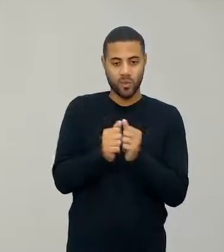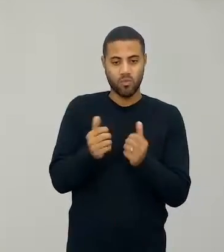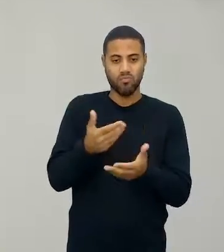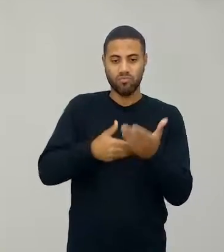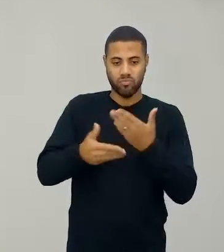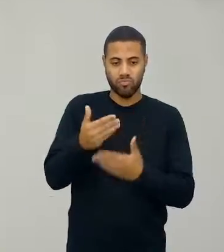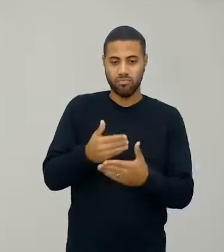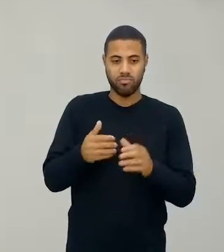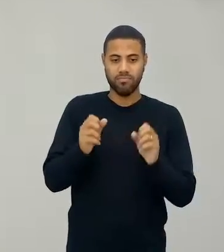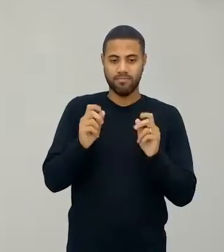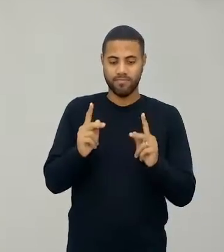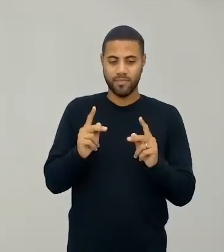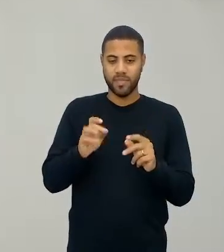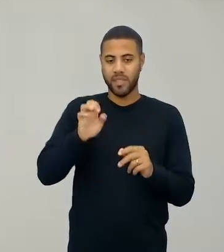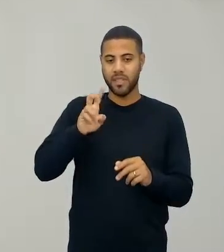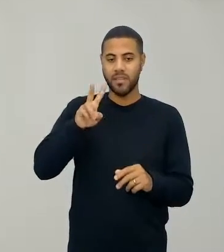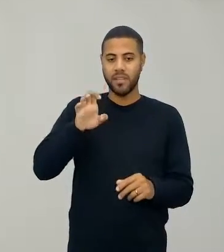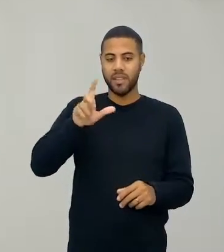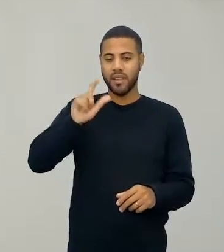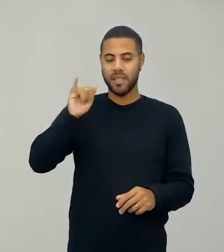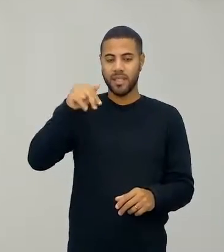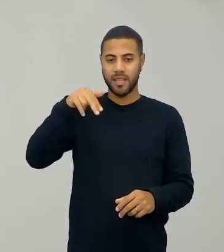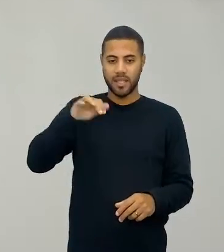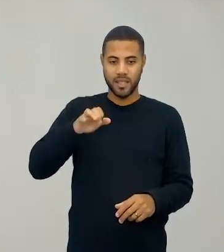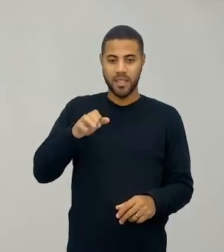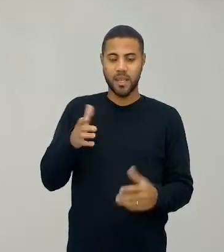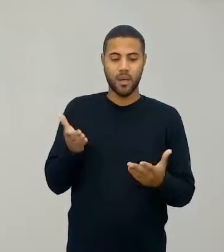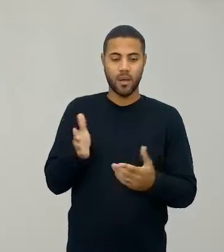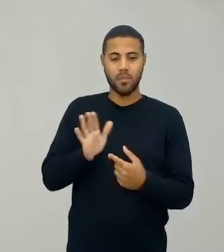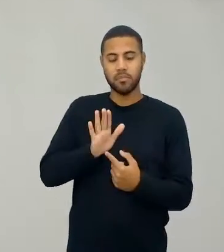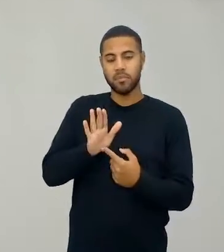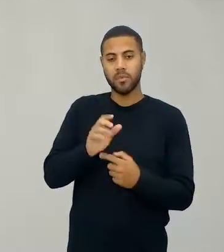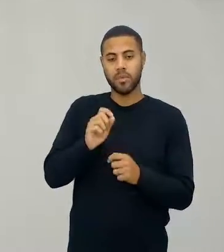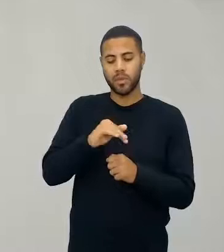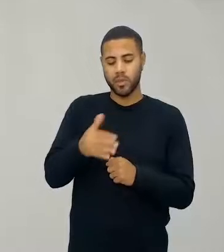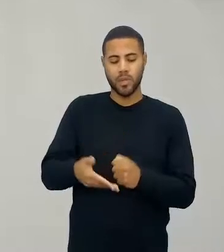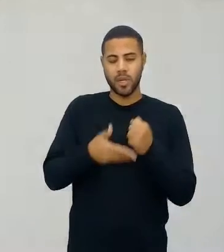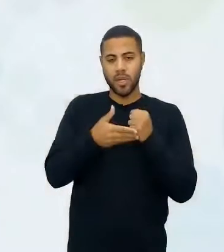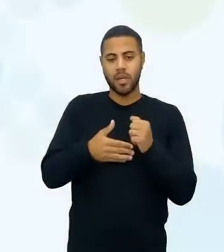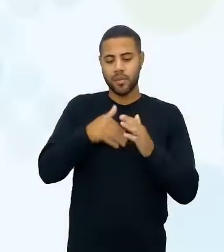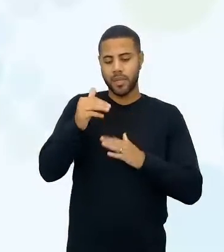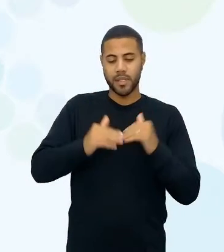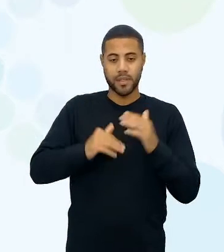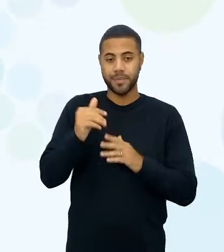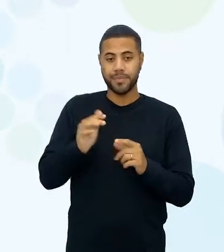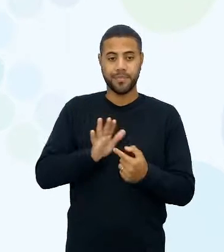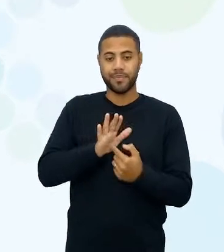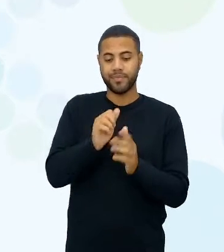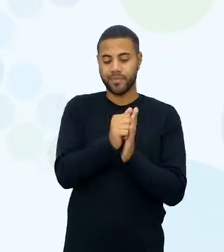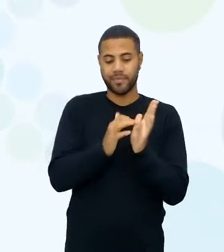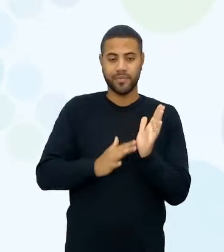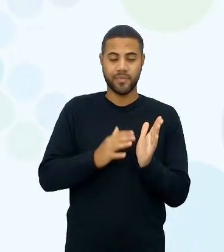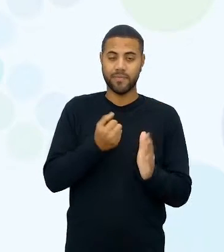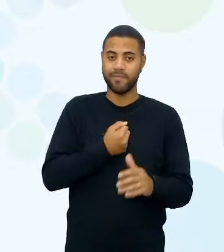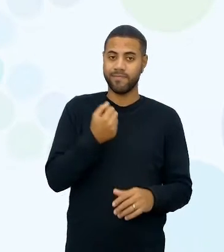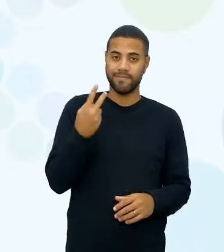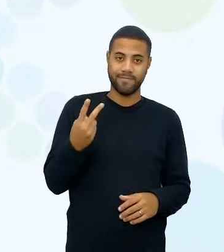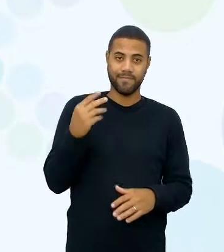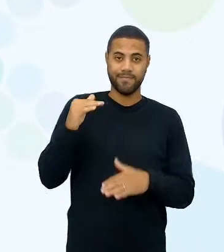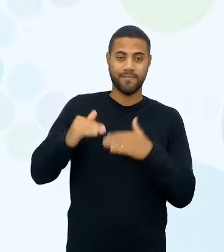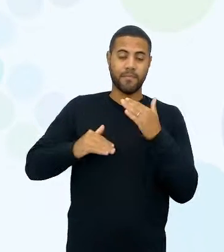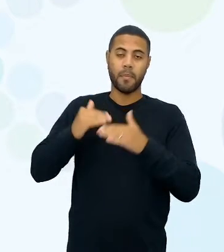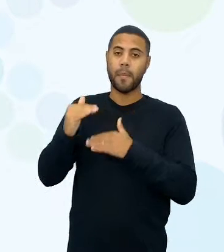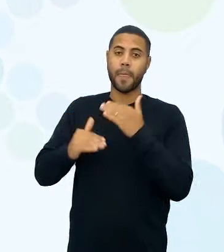vocês, tá? Do nosso componente de hábitos sustentáveis, estamos na atividade 2, o